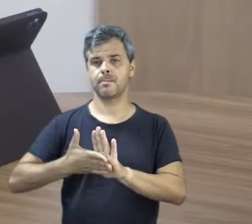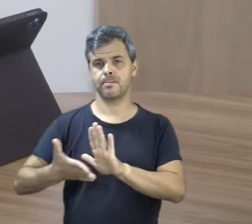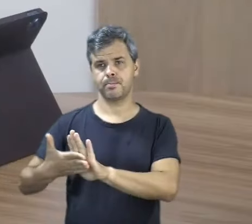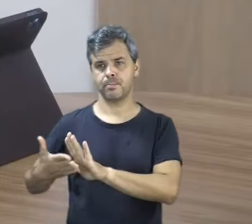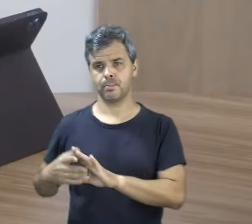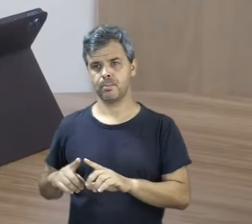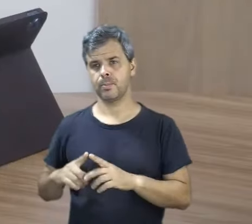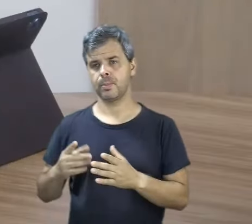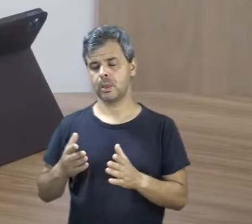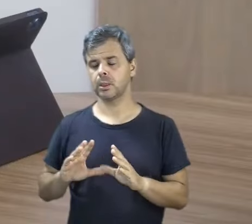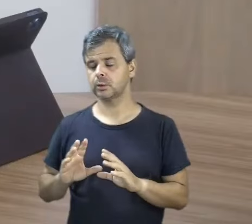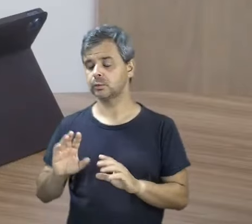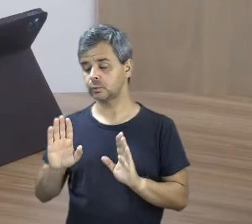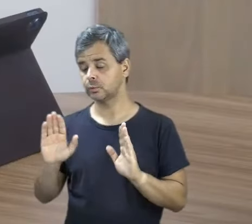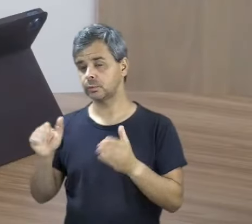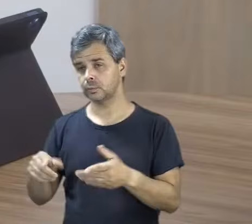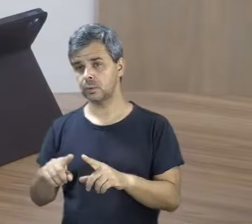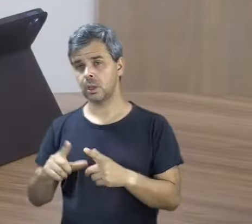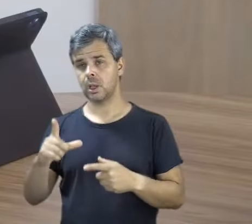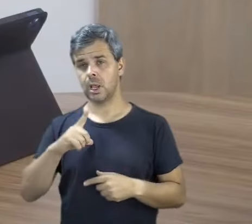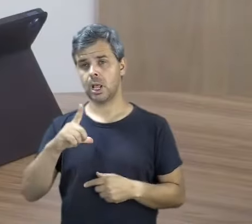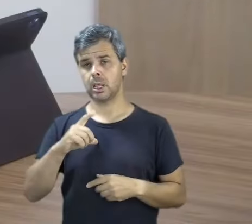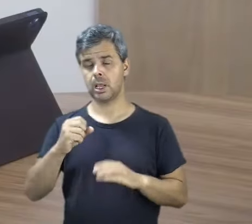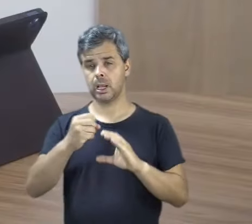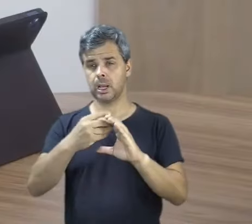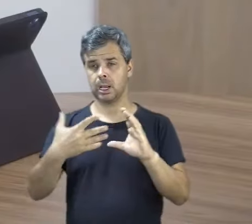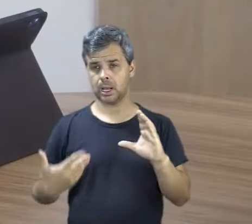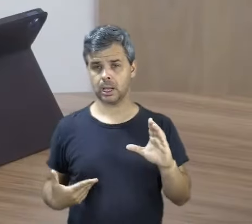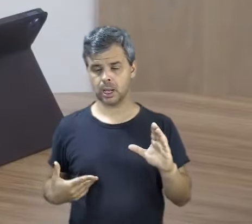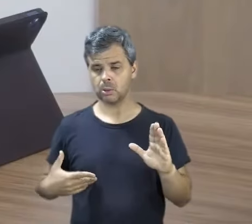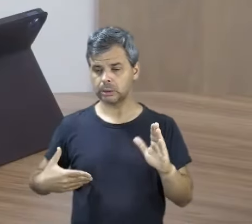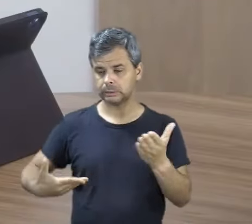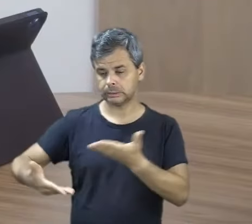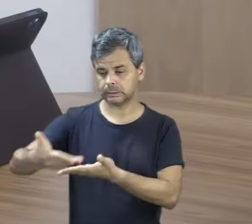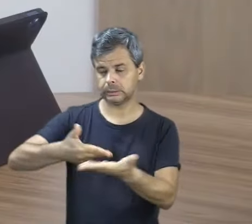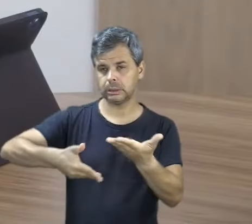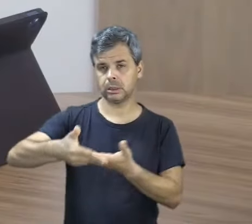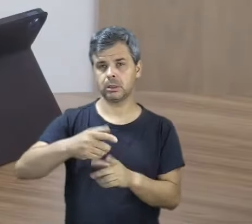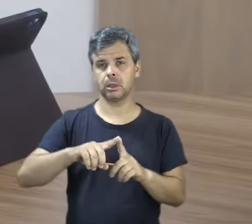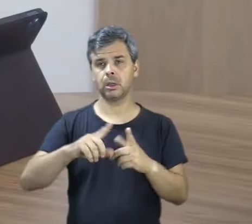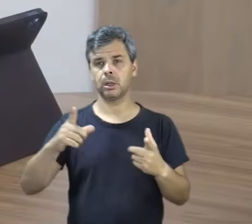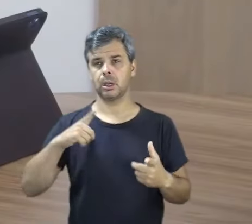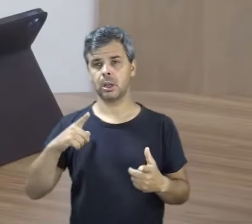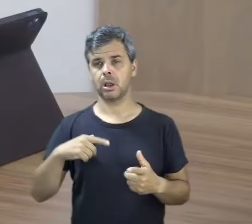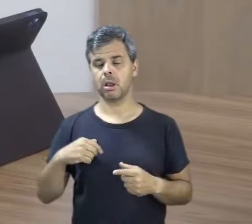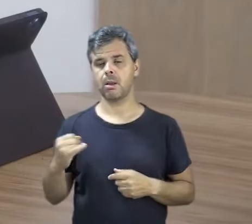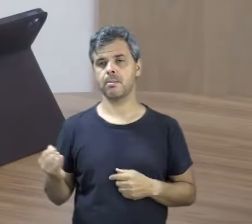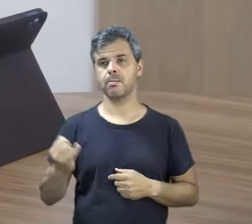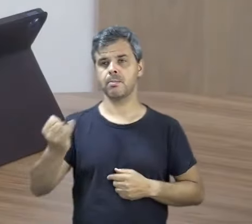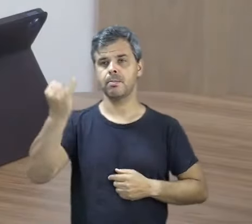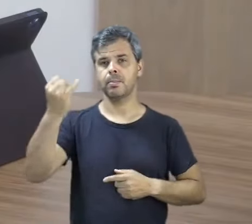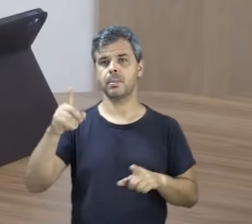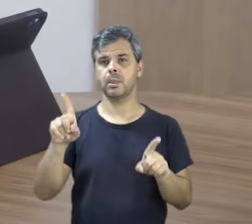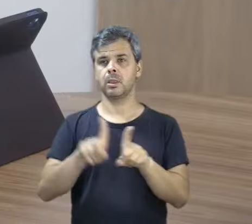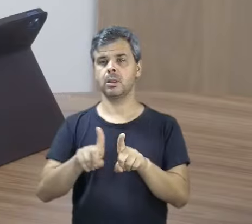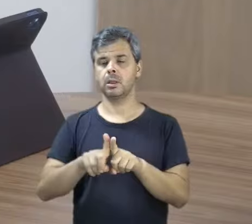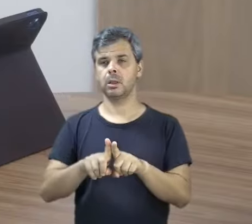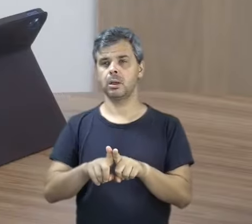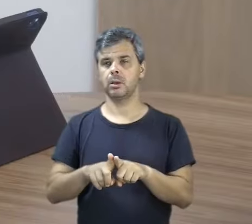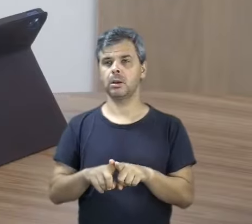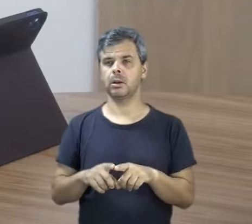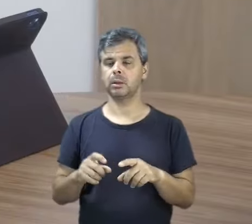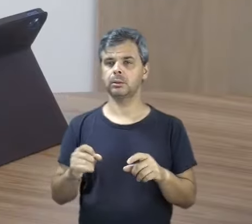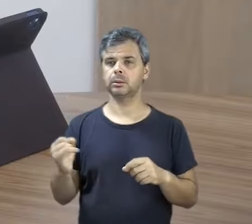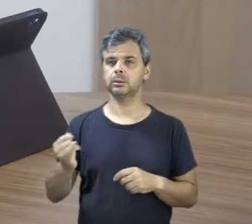propostas nesse sentido, que tem esse caráter transversal. E que eu acho que foi uma pegada importante também, né, uma sacada